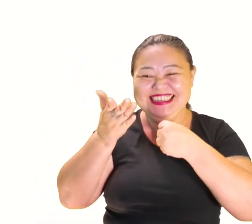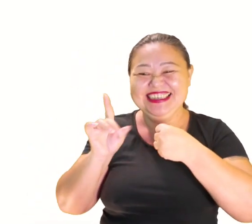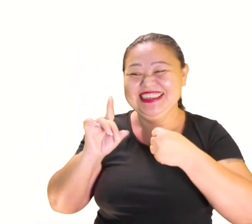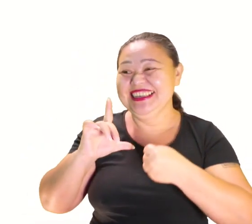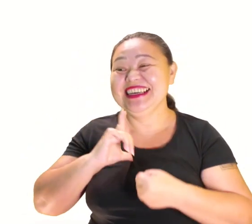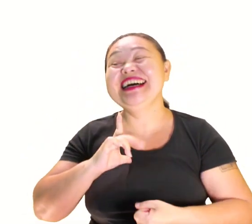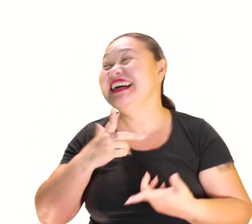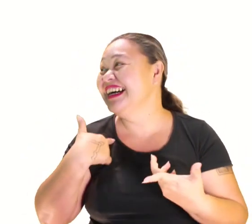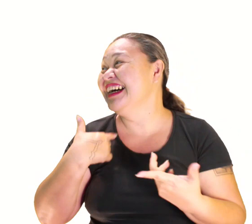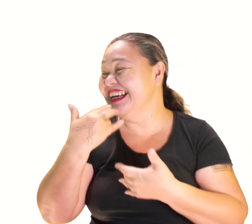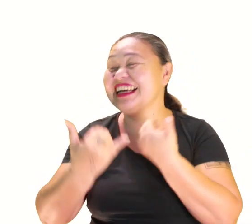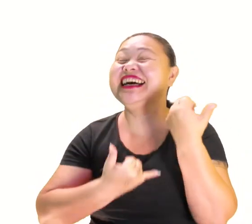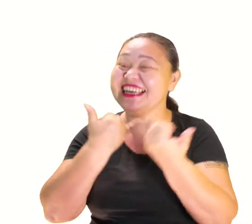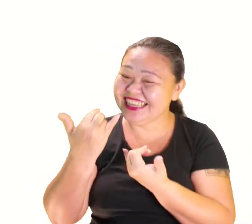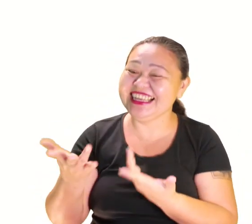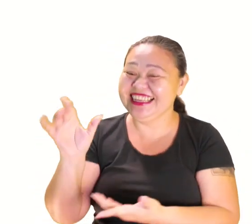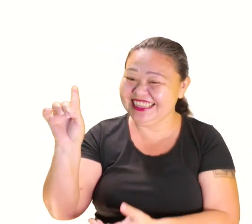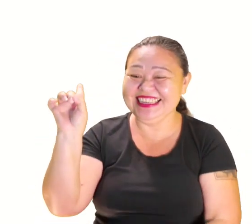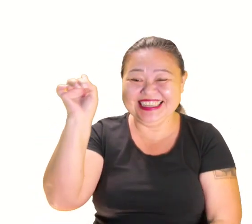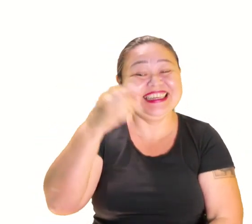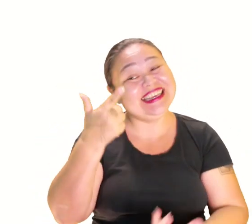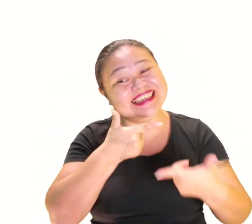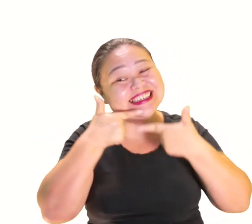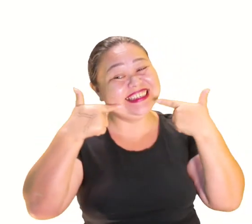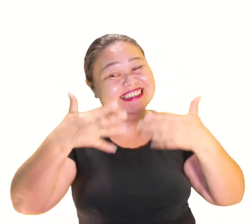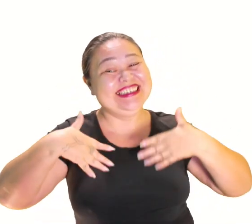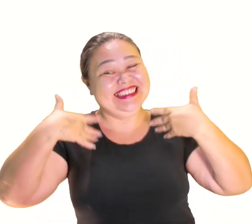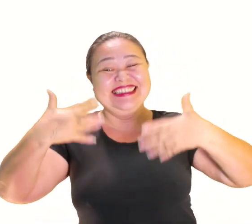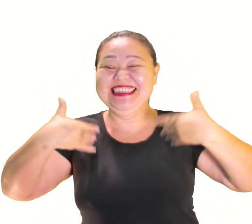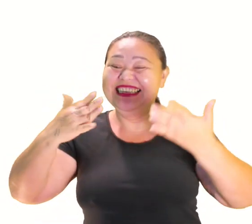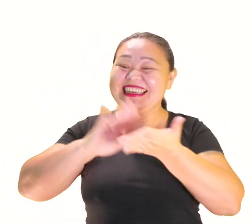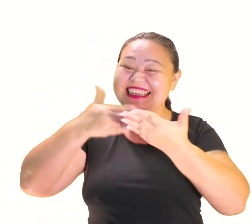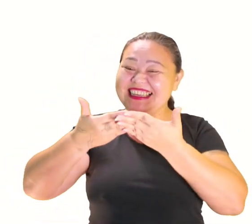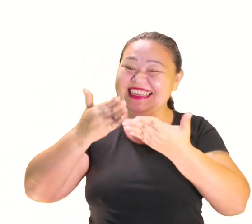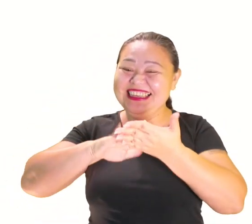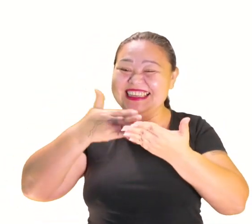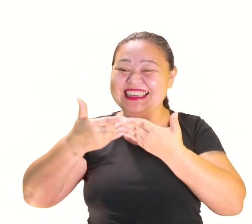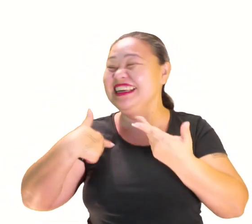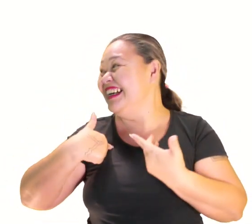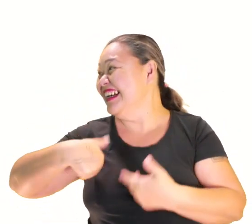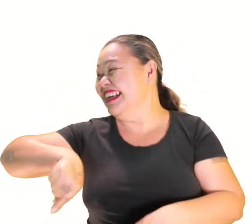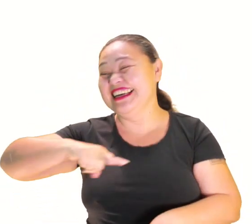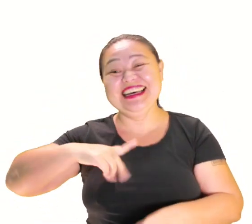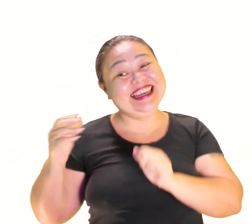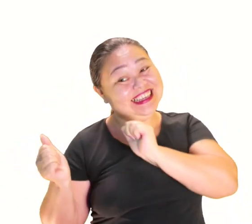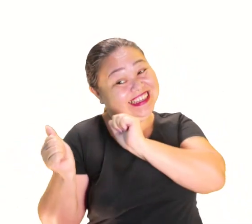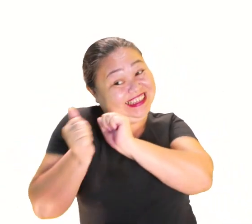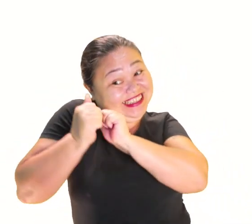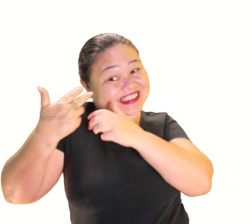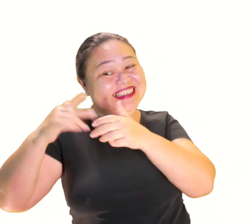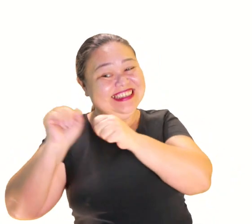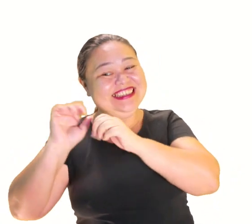Não é divertido interpretar matemática? Eu falo para esses intérpretes. Fala na gente que é sucesso.